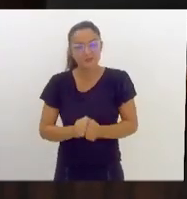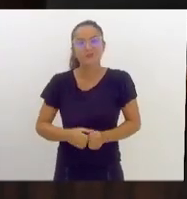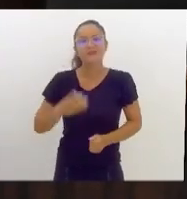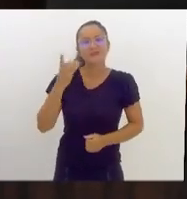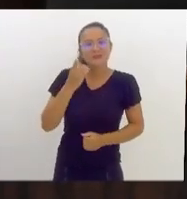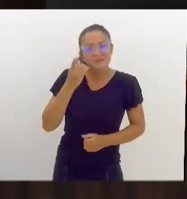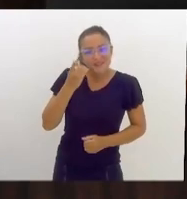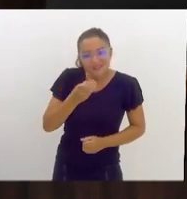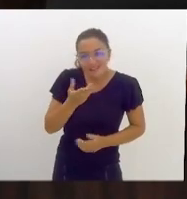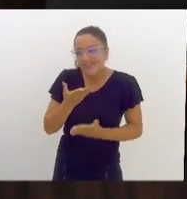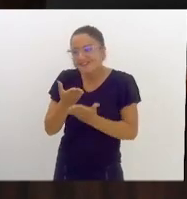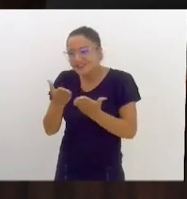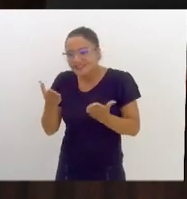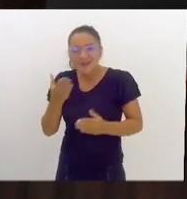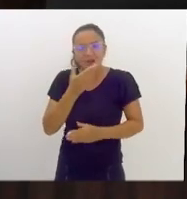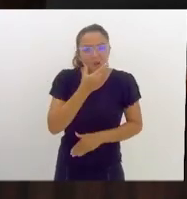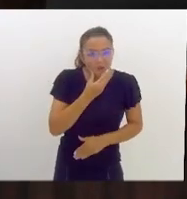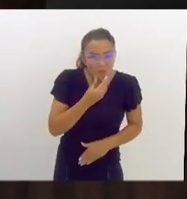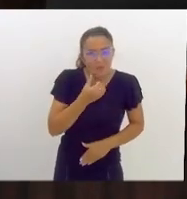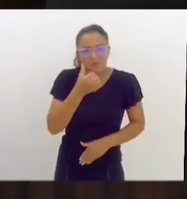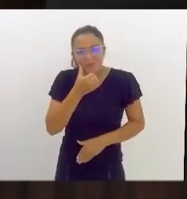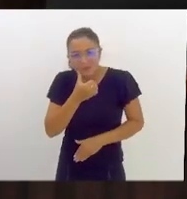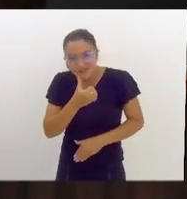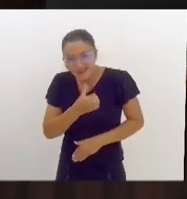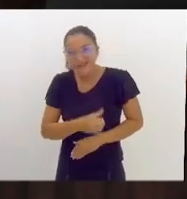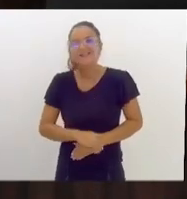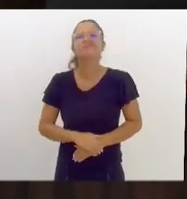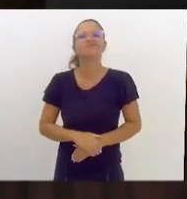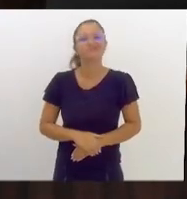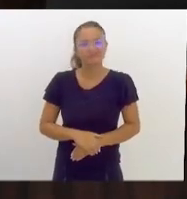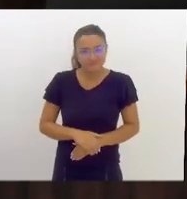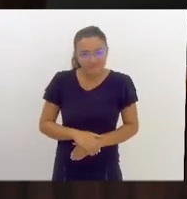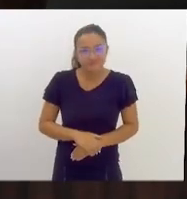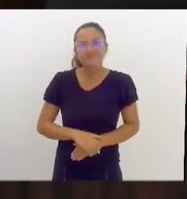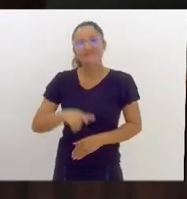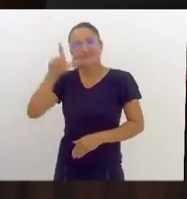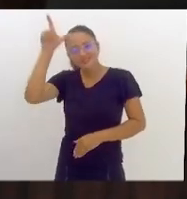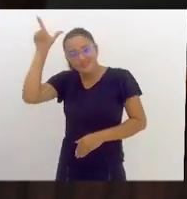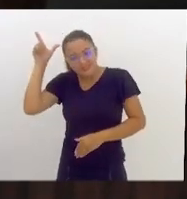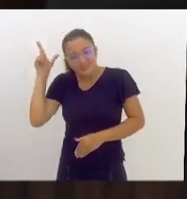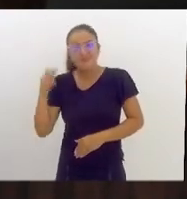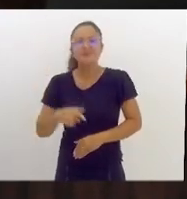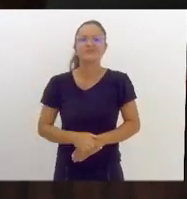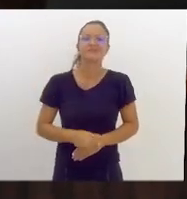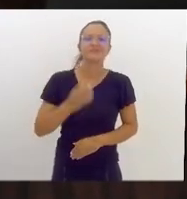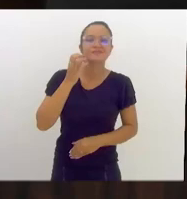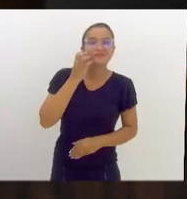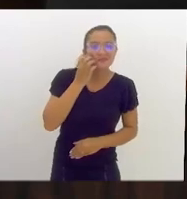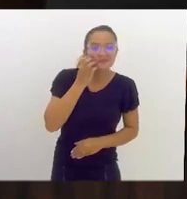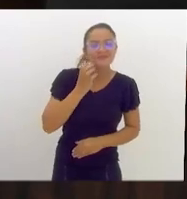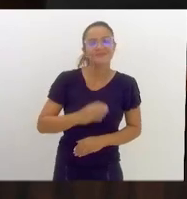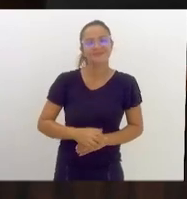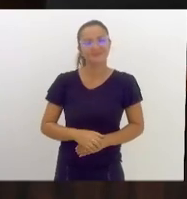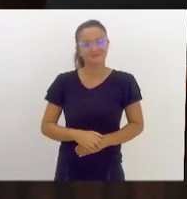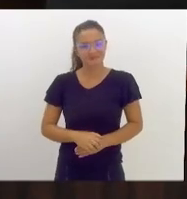Malafaia, deputado Luiz Paulo, Valdeque Carneiro, Jairi, Chico Machado,